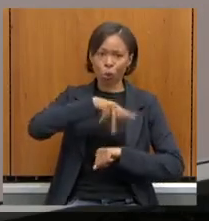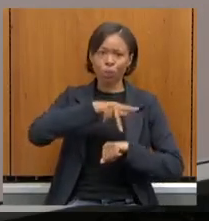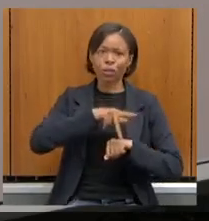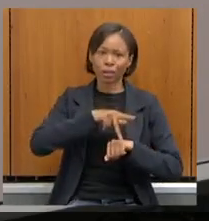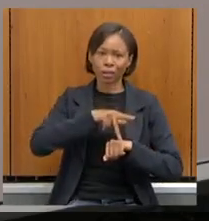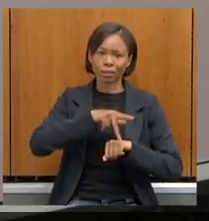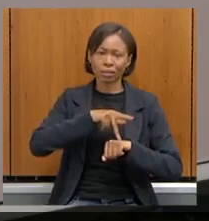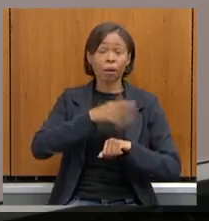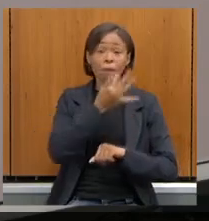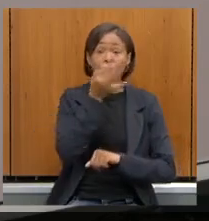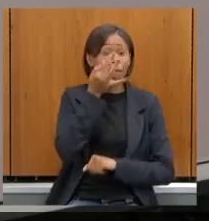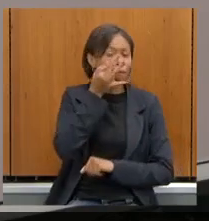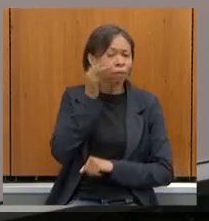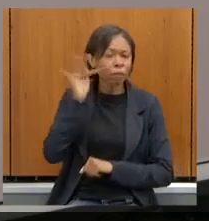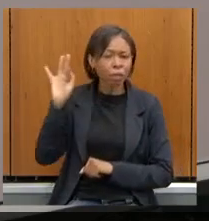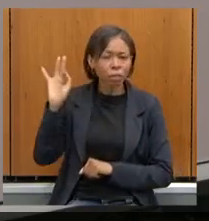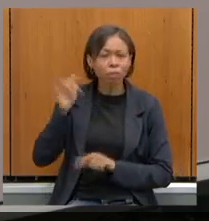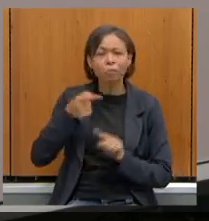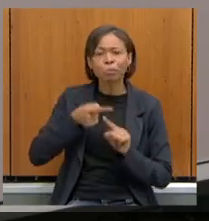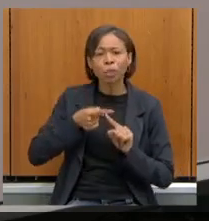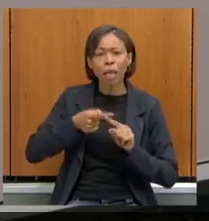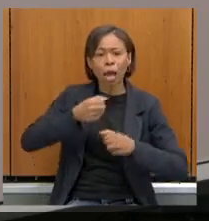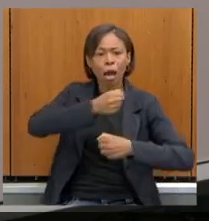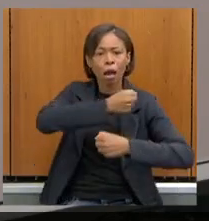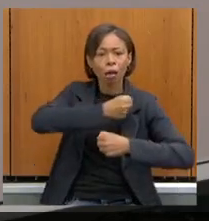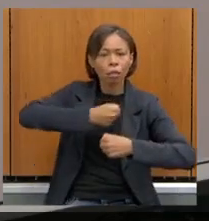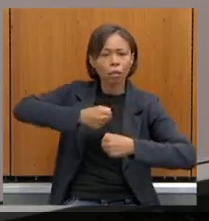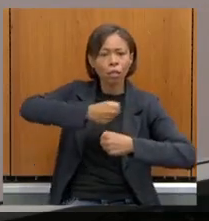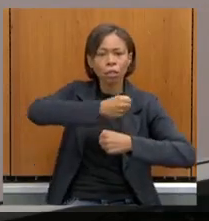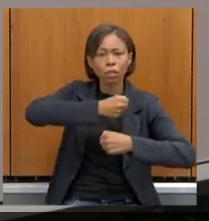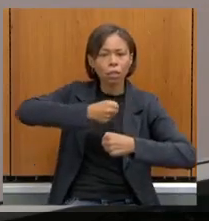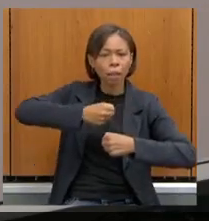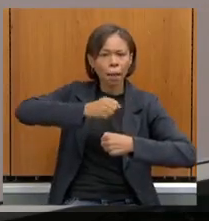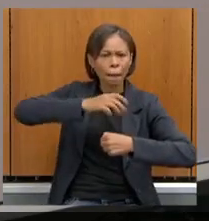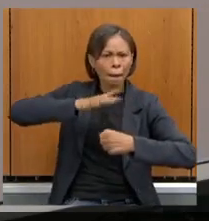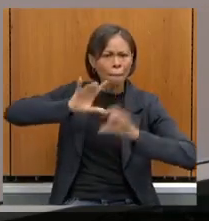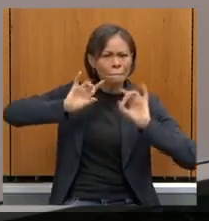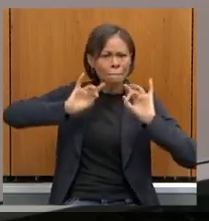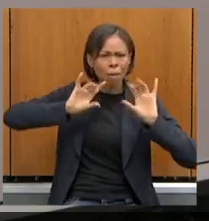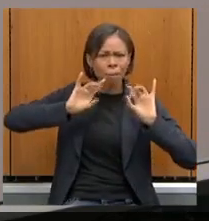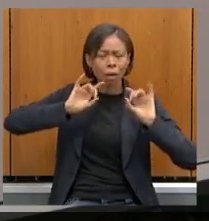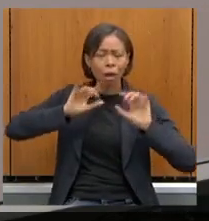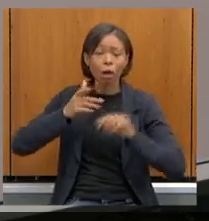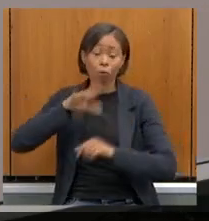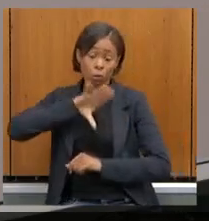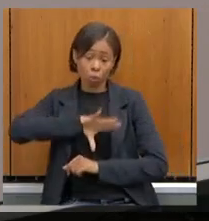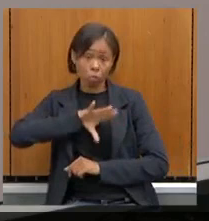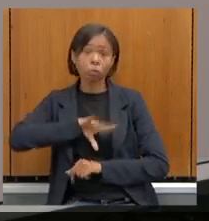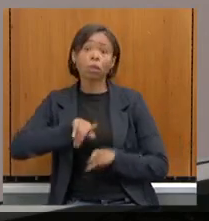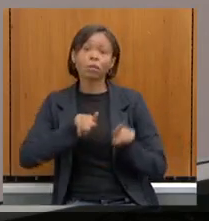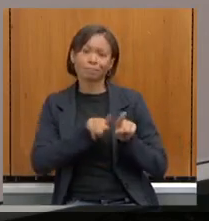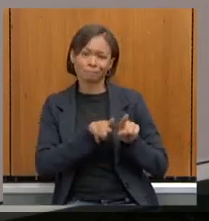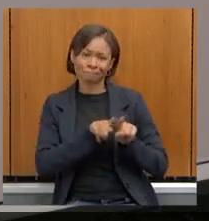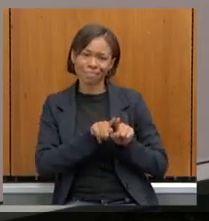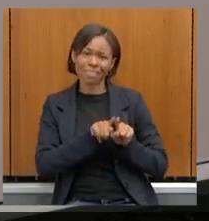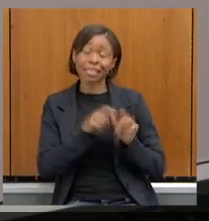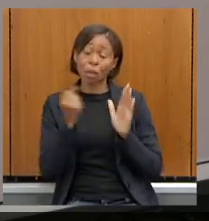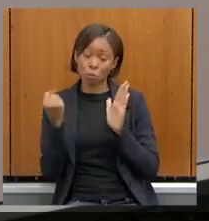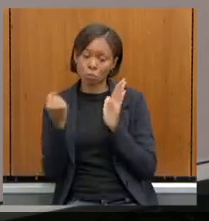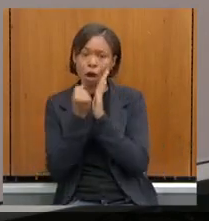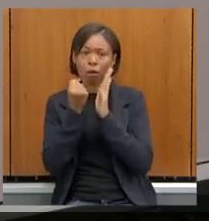rica cozinha, Portugal porque tem uma rica cozinha e um patrimônio histórico importante.